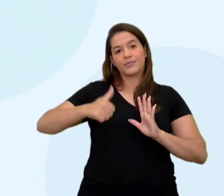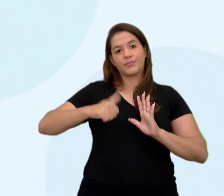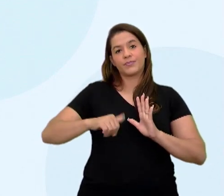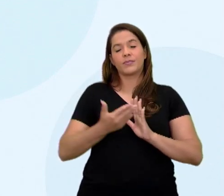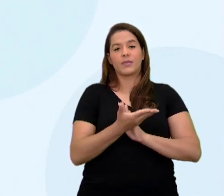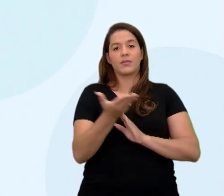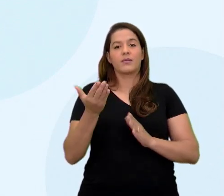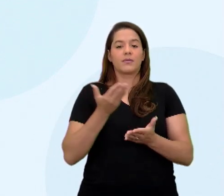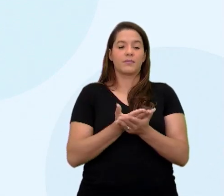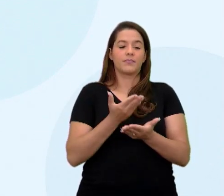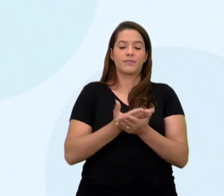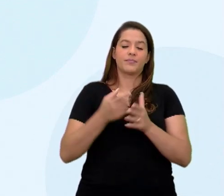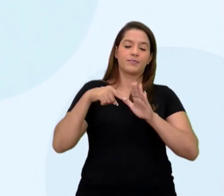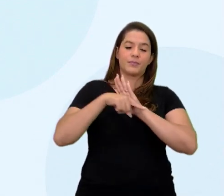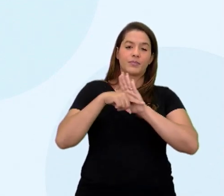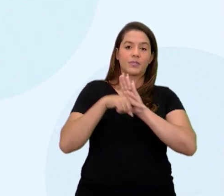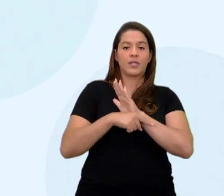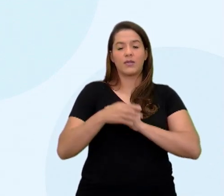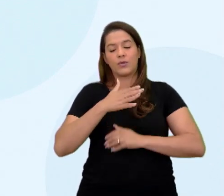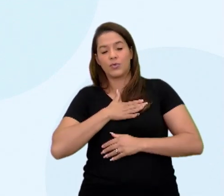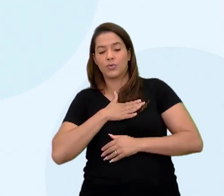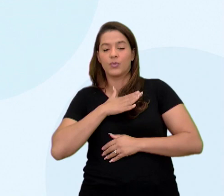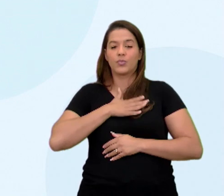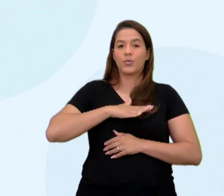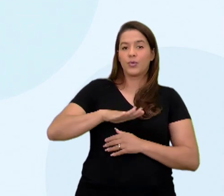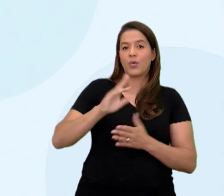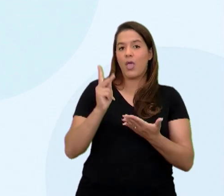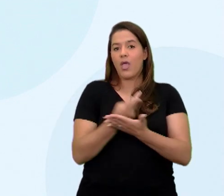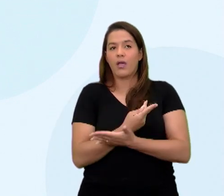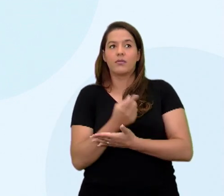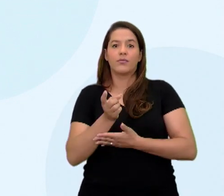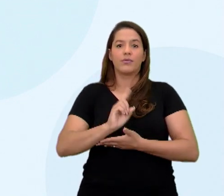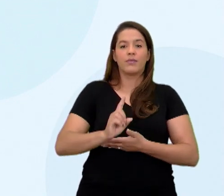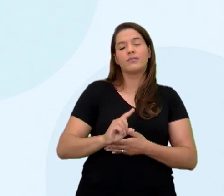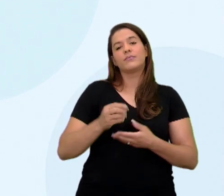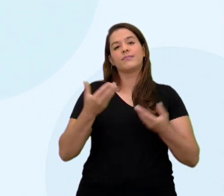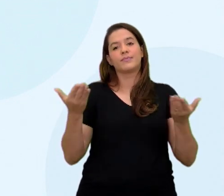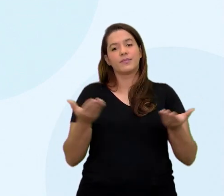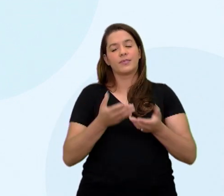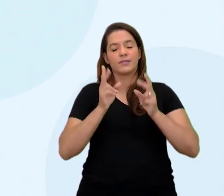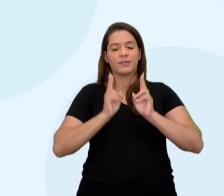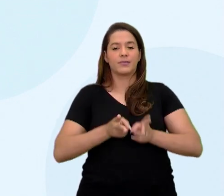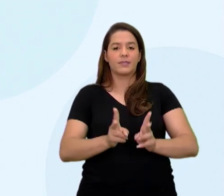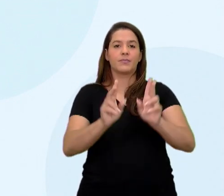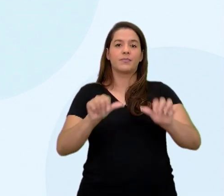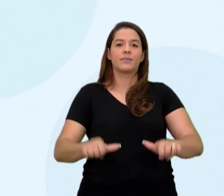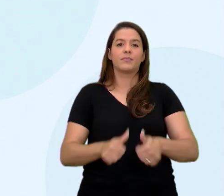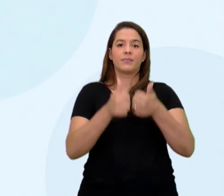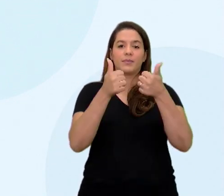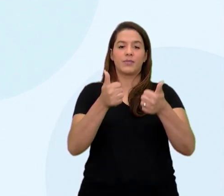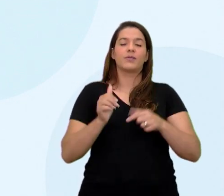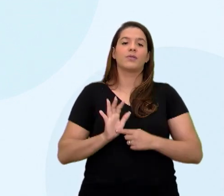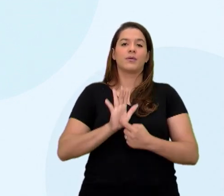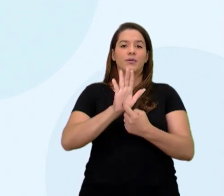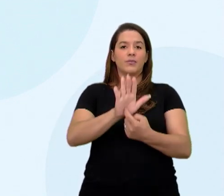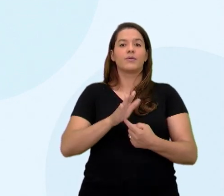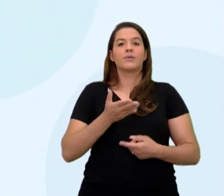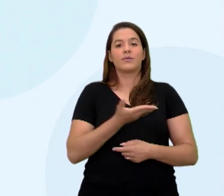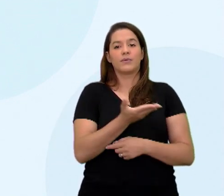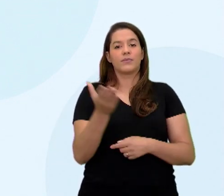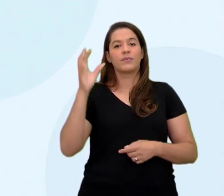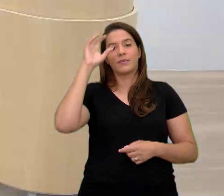vocês fazerem análise da aula, que deu certo, que deu errado, tá ok? Que a gente pode sempre melhorar e oferecer esse produto